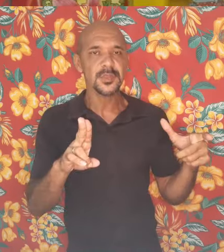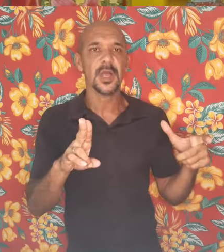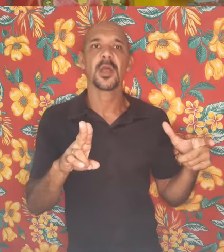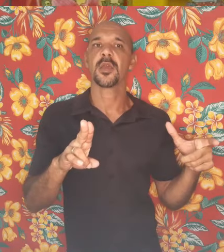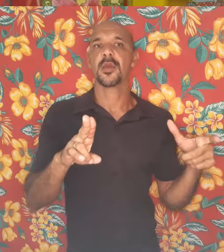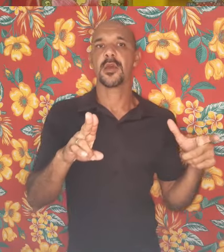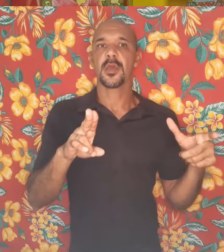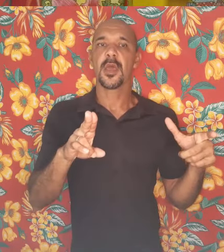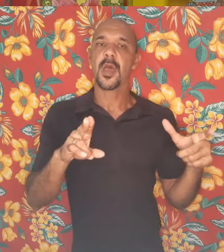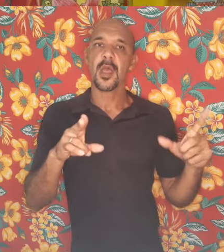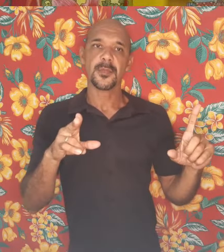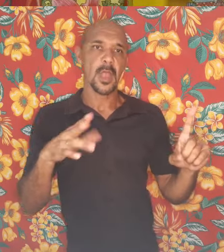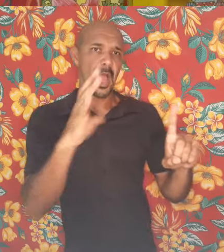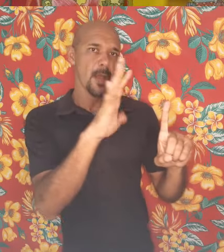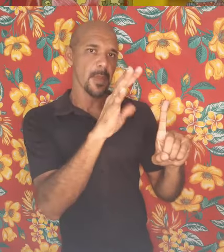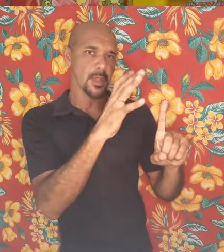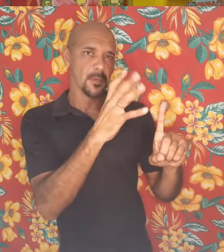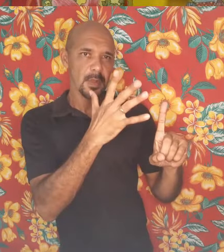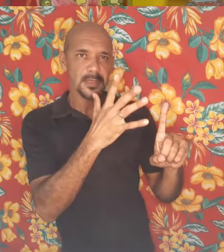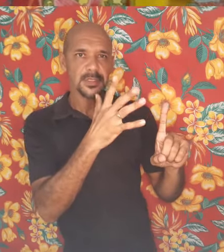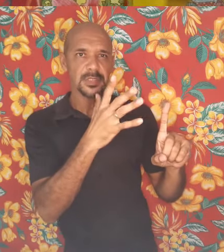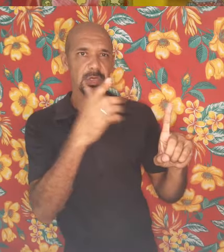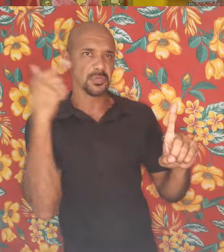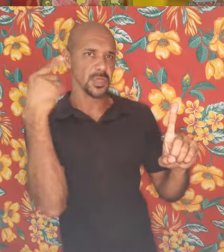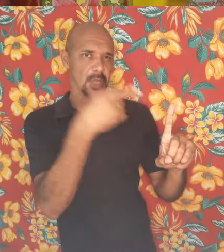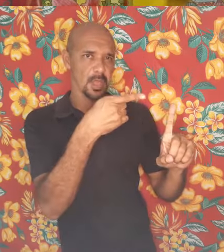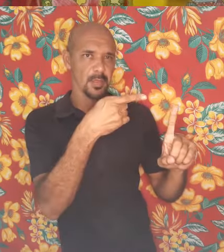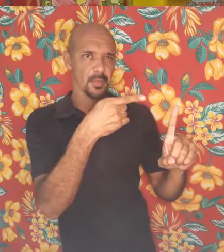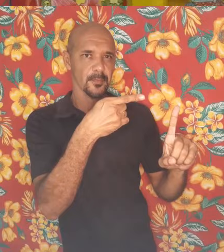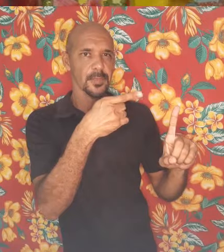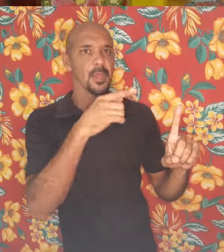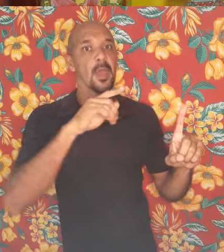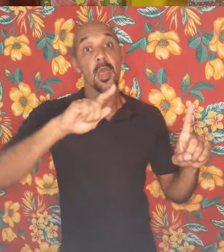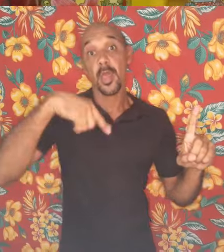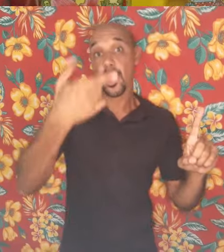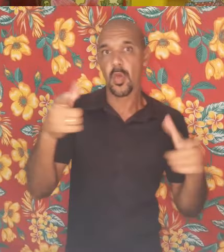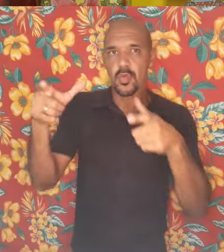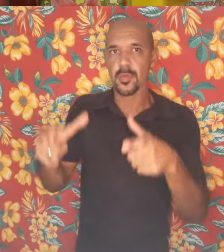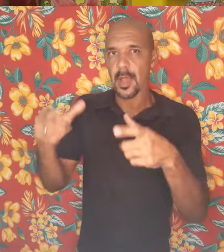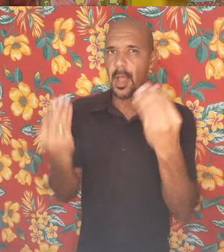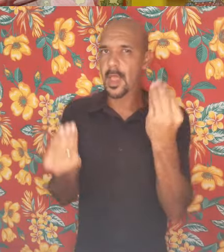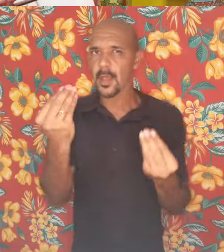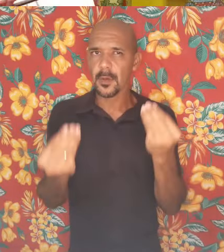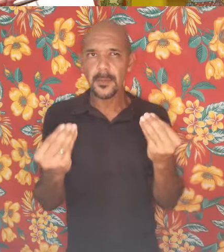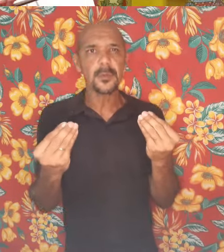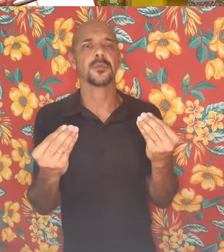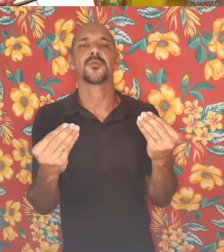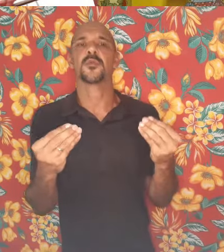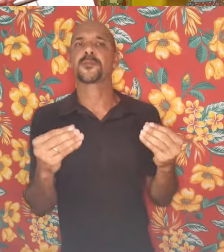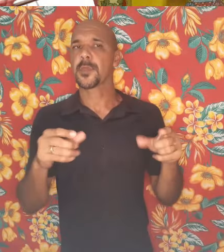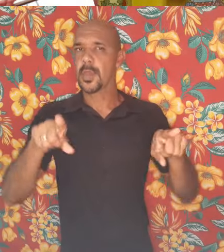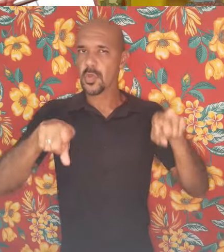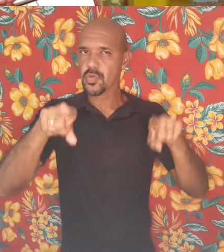onde o ator pega diretamente no boneco e o manipula. Em outros, é muito comum manipular os bonecos através